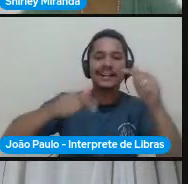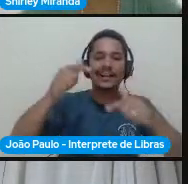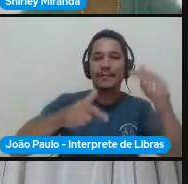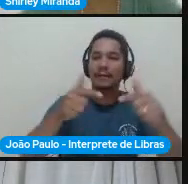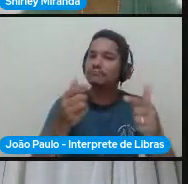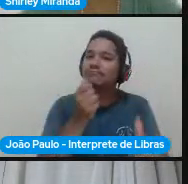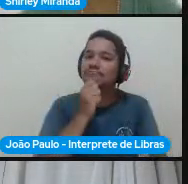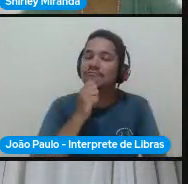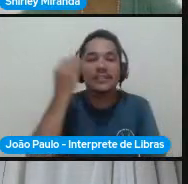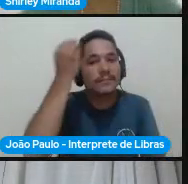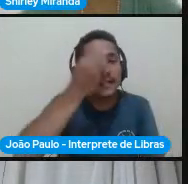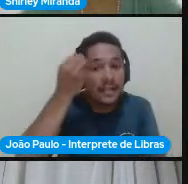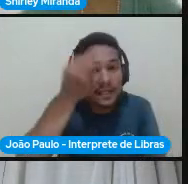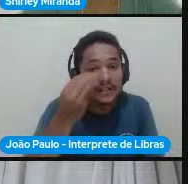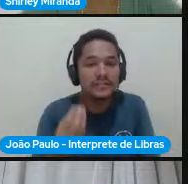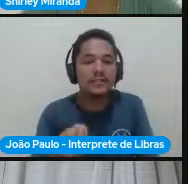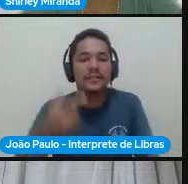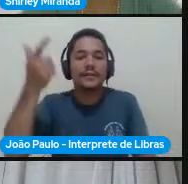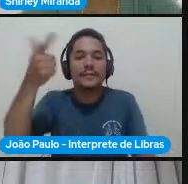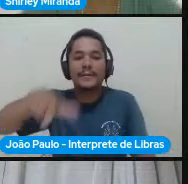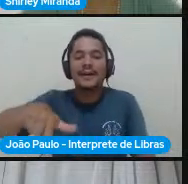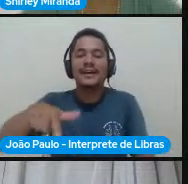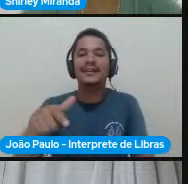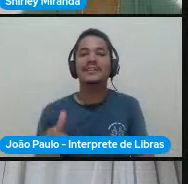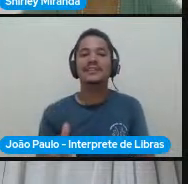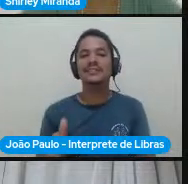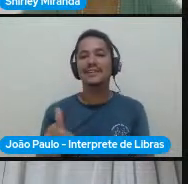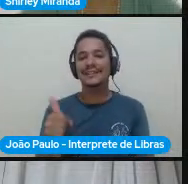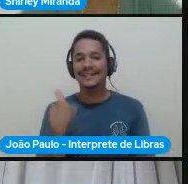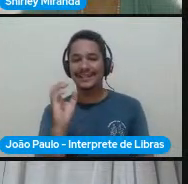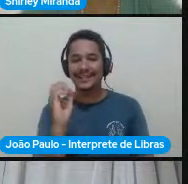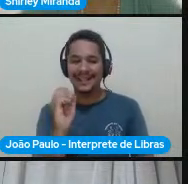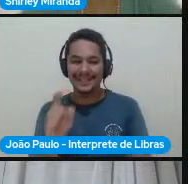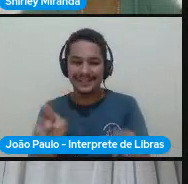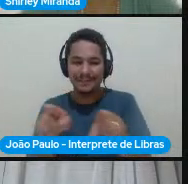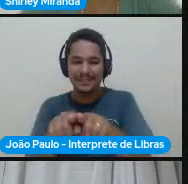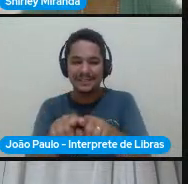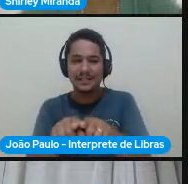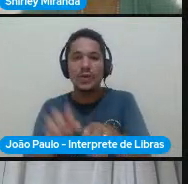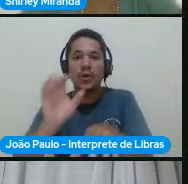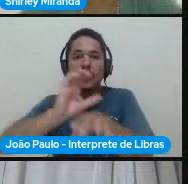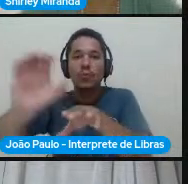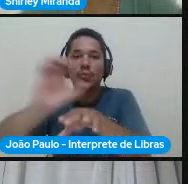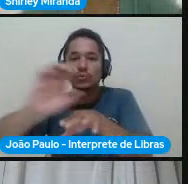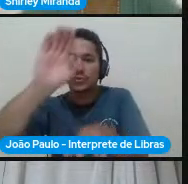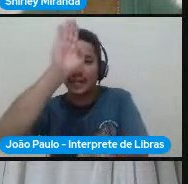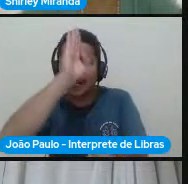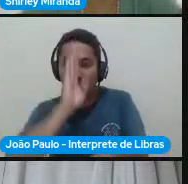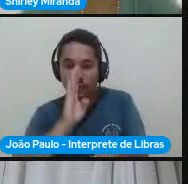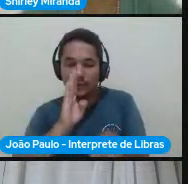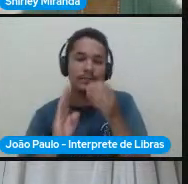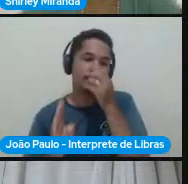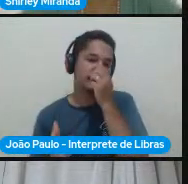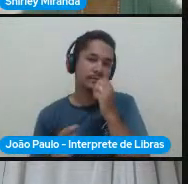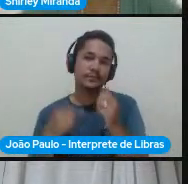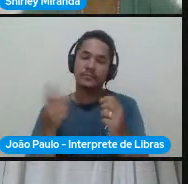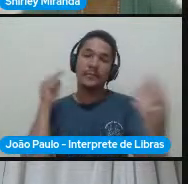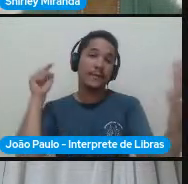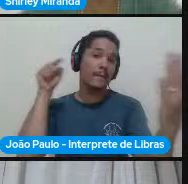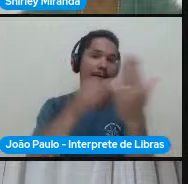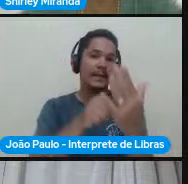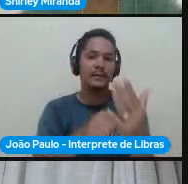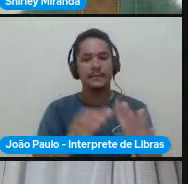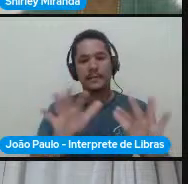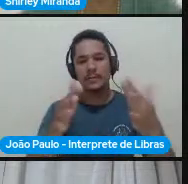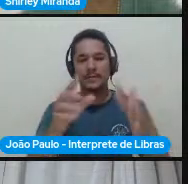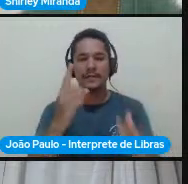experiência. Nós vamos ter mais de 10 parceiros com curso gratuito. E a nossa meta é umas